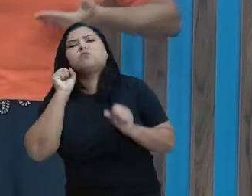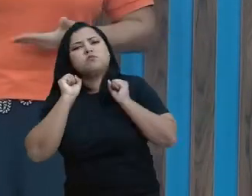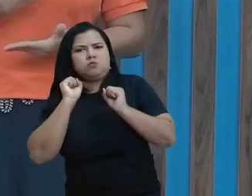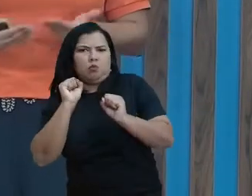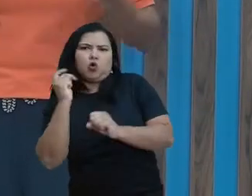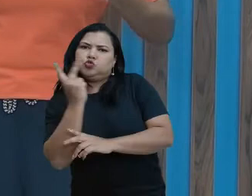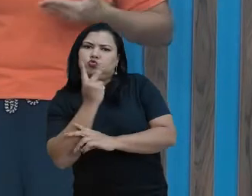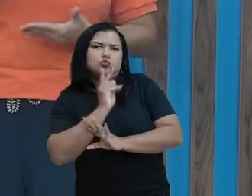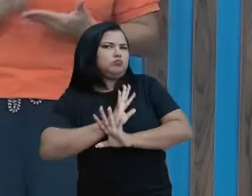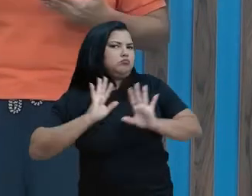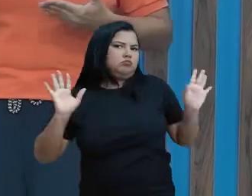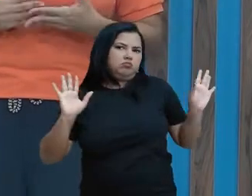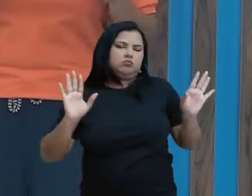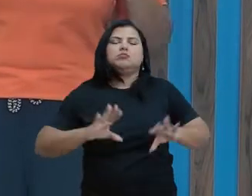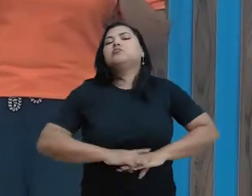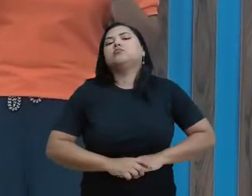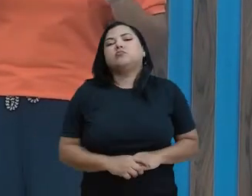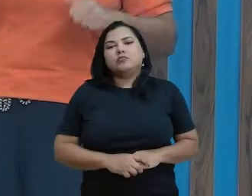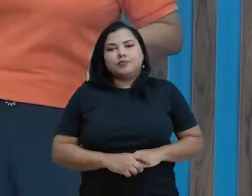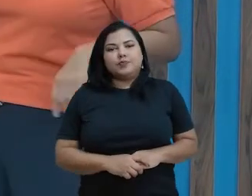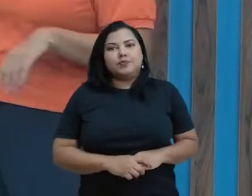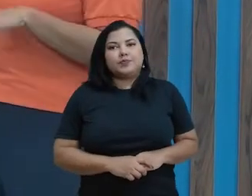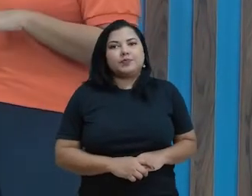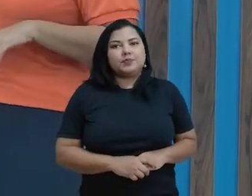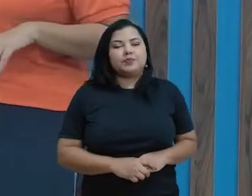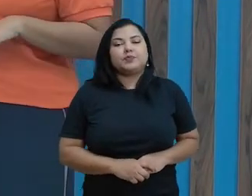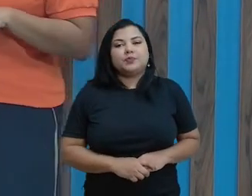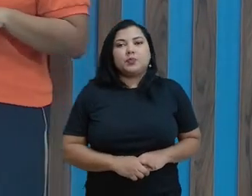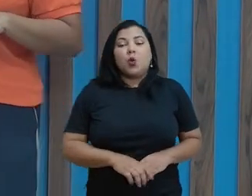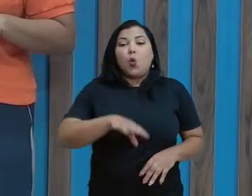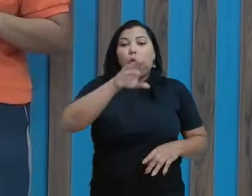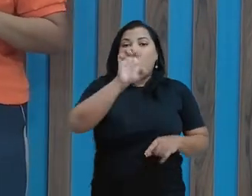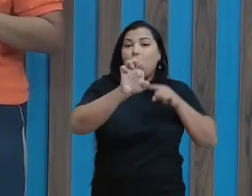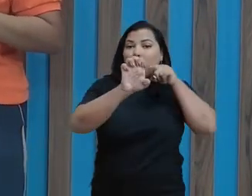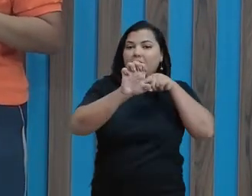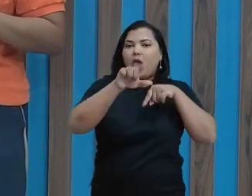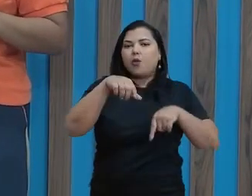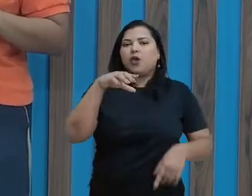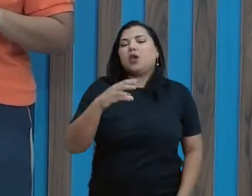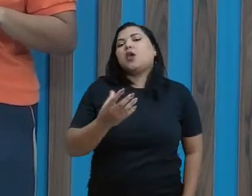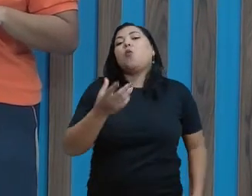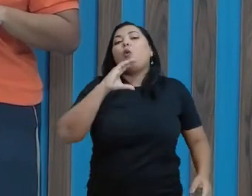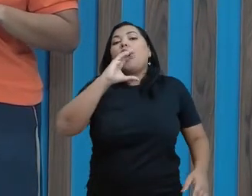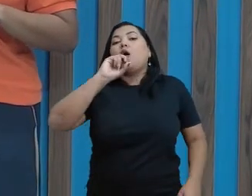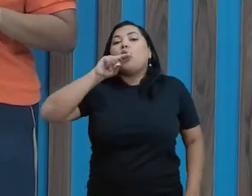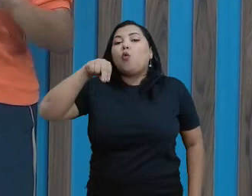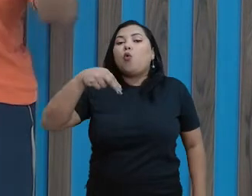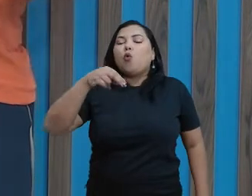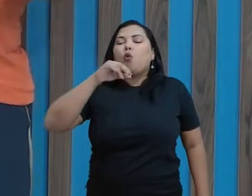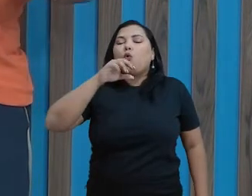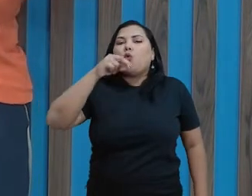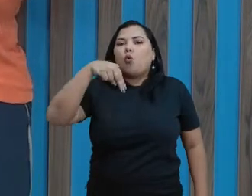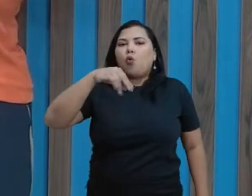uma conjunção coordenativa aditiva. Tranquilo. Na segunda, eu tenho comi o bolo,